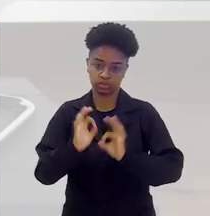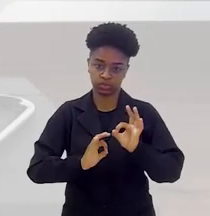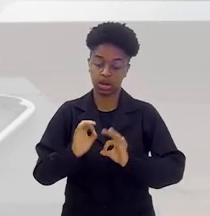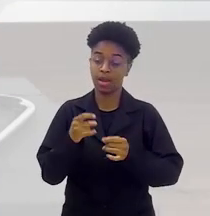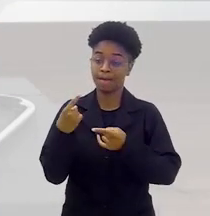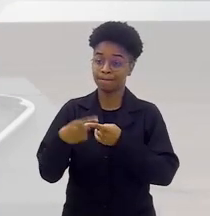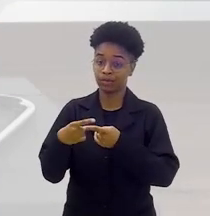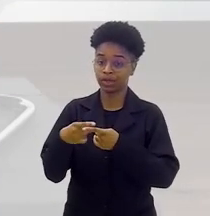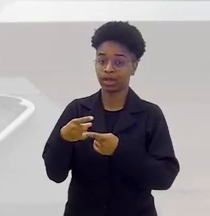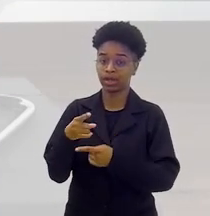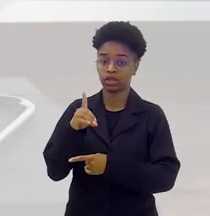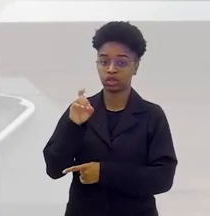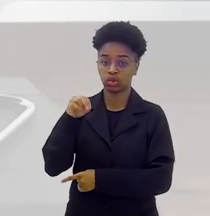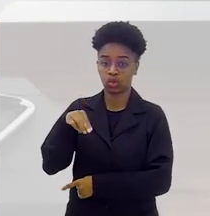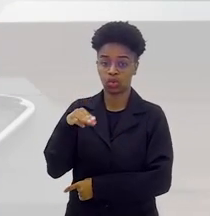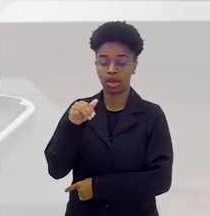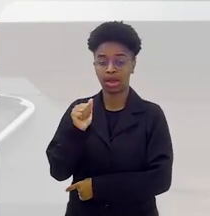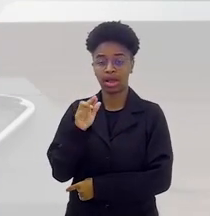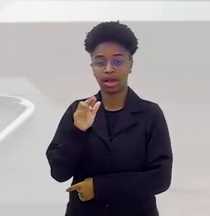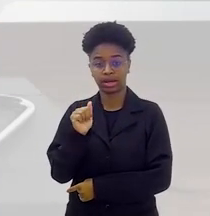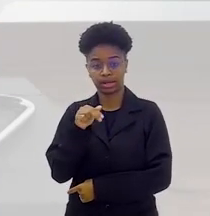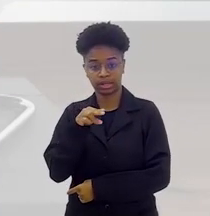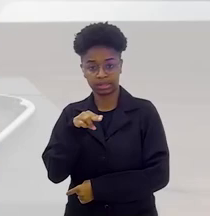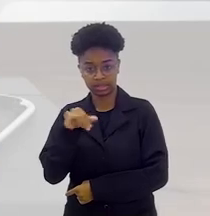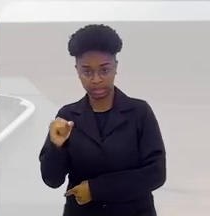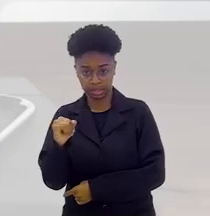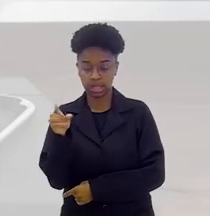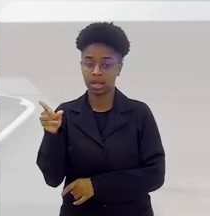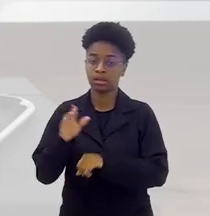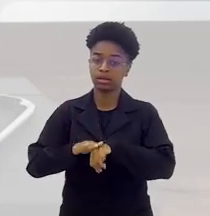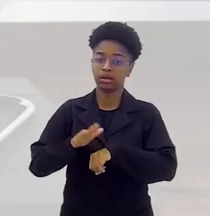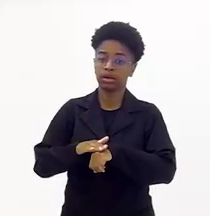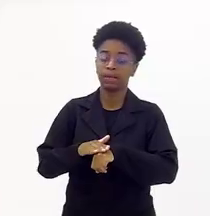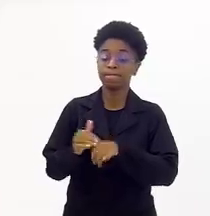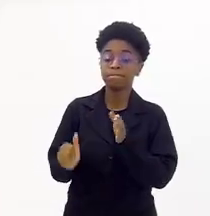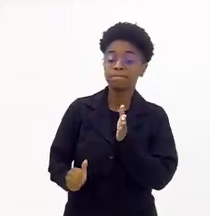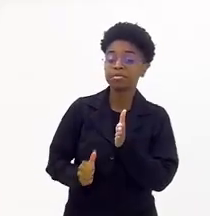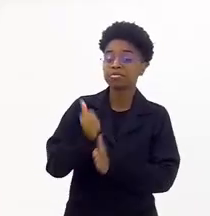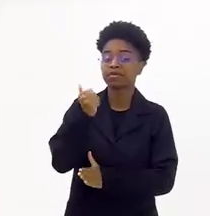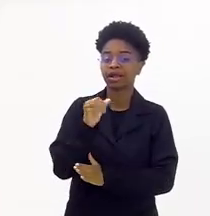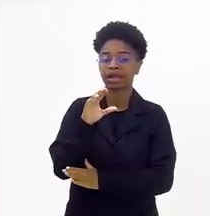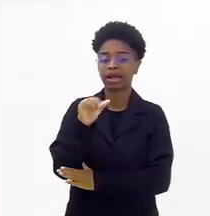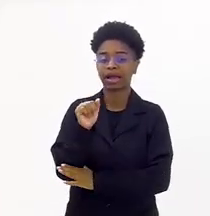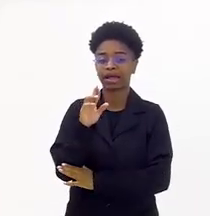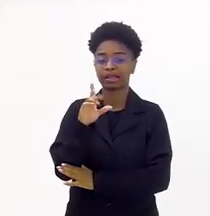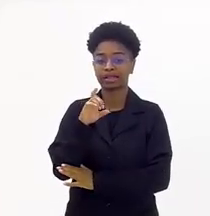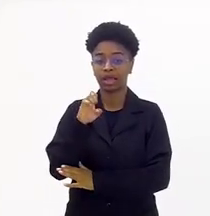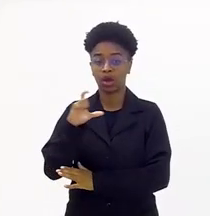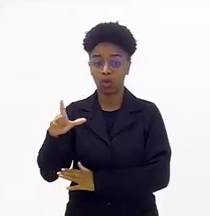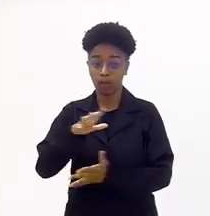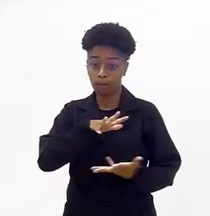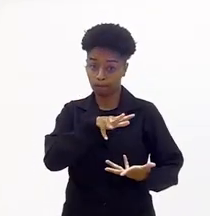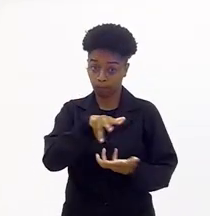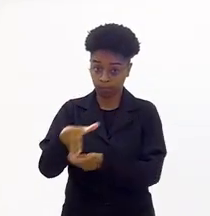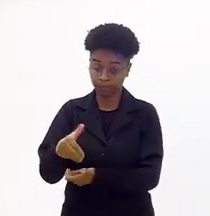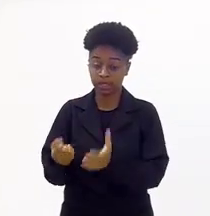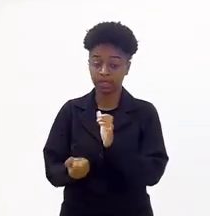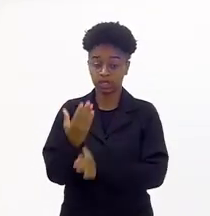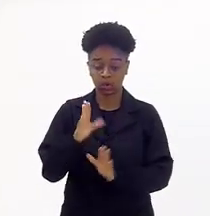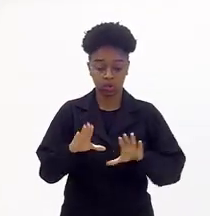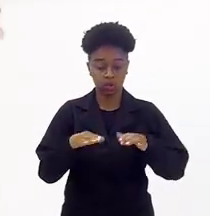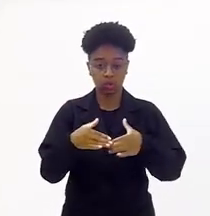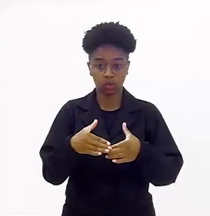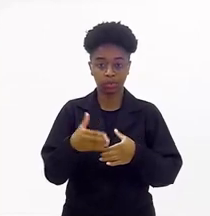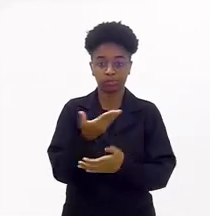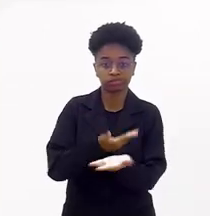colocar. Porque Dom Urani criou... Dom Urani foi o primeiro cardeal do mundo a criar uma